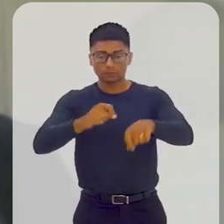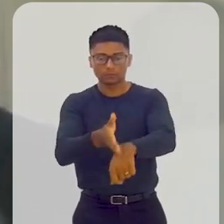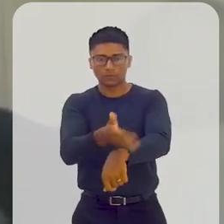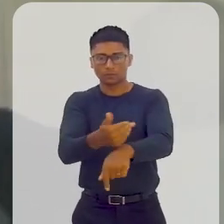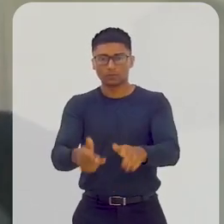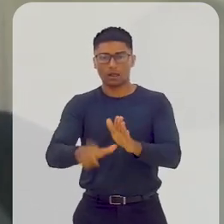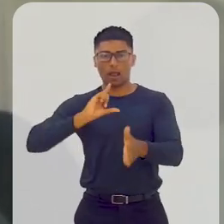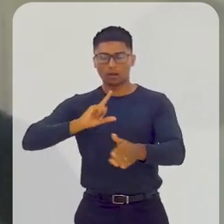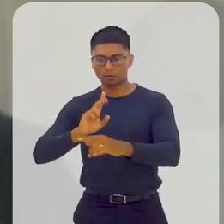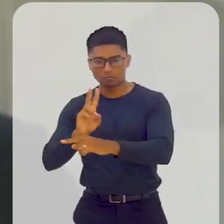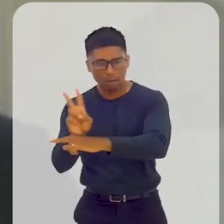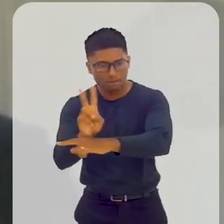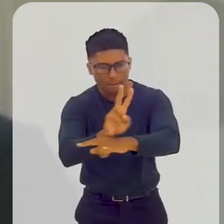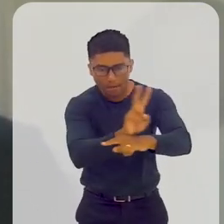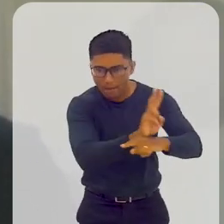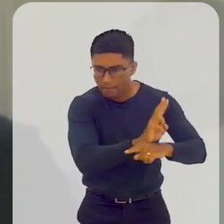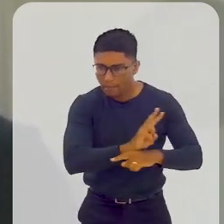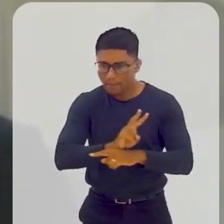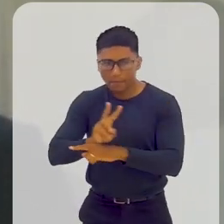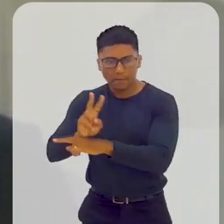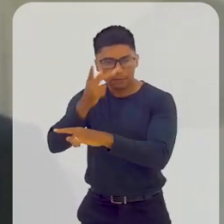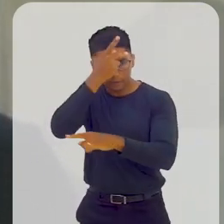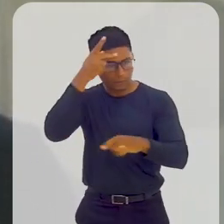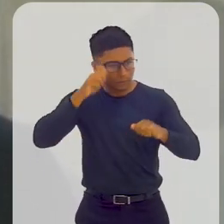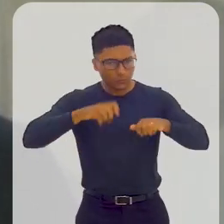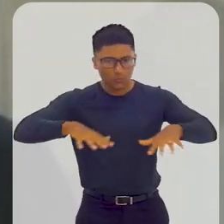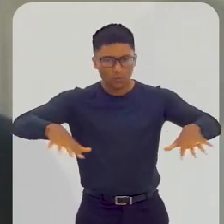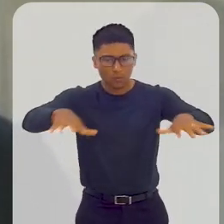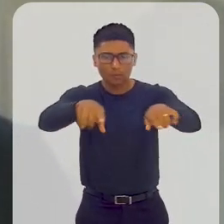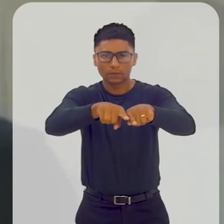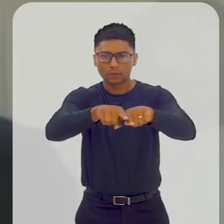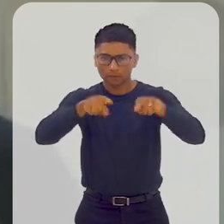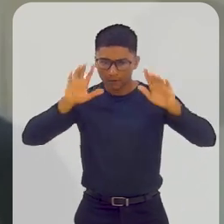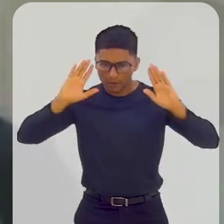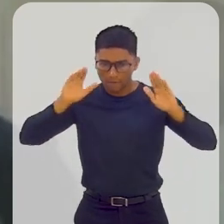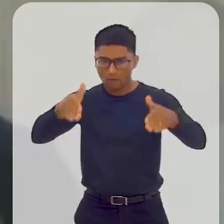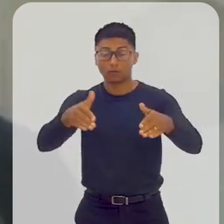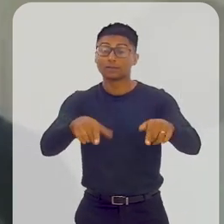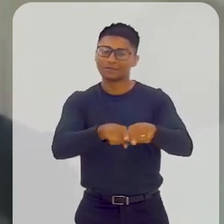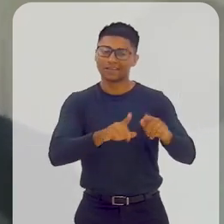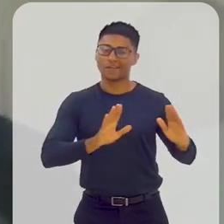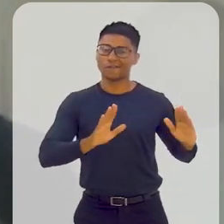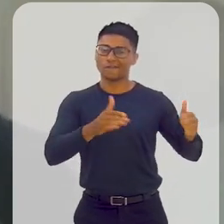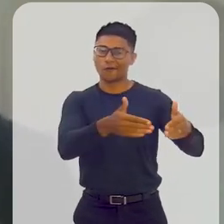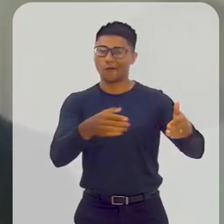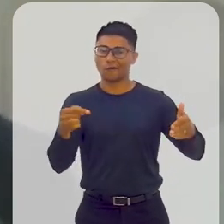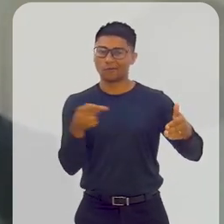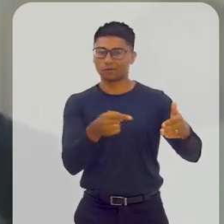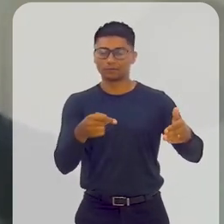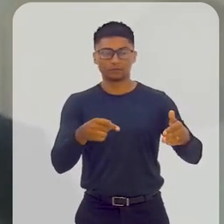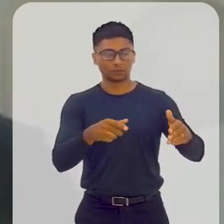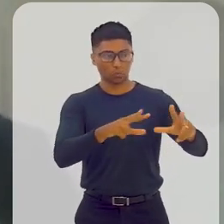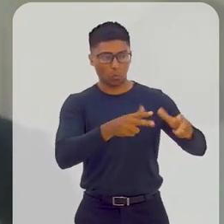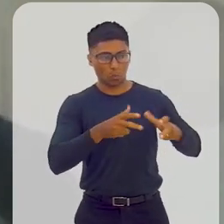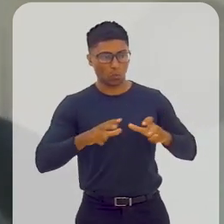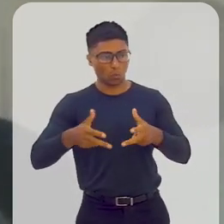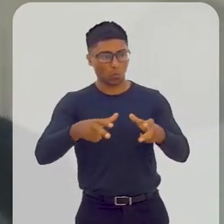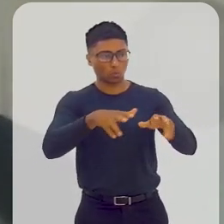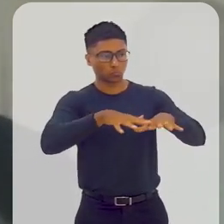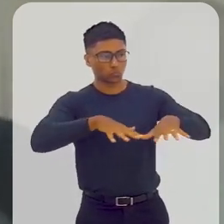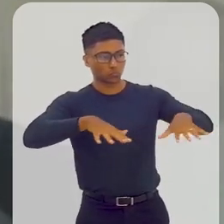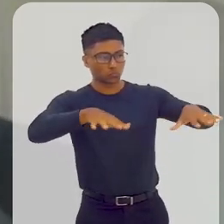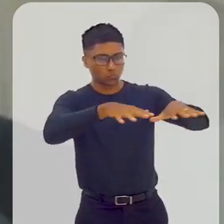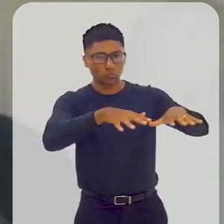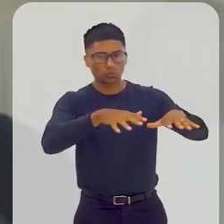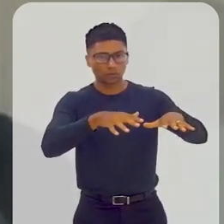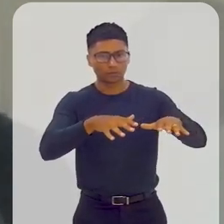antes, de prevenção junto com esse pessoal, né, e junto com o foco, aí eu falo com o fórum, né, os outros conselhos de classe,